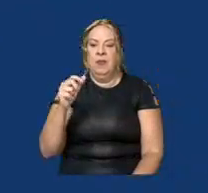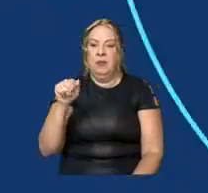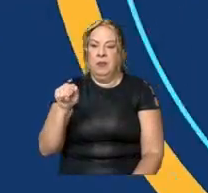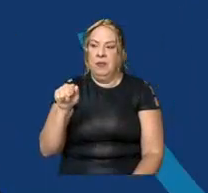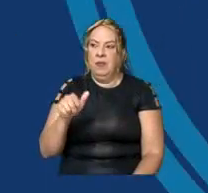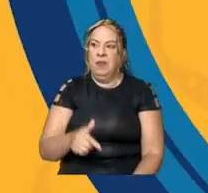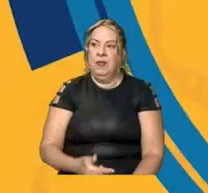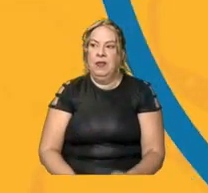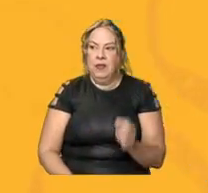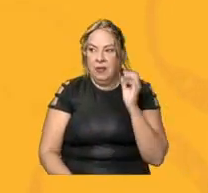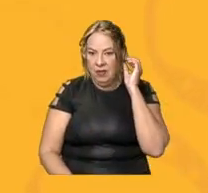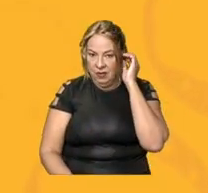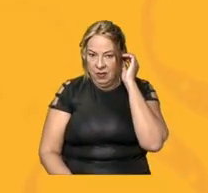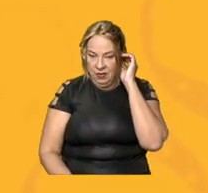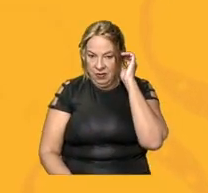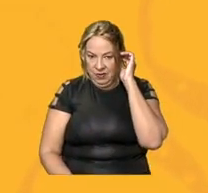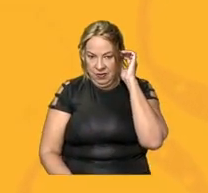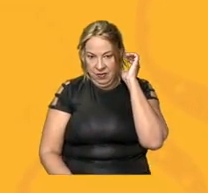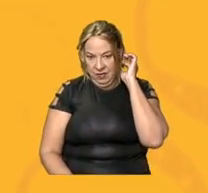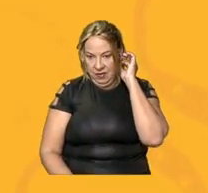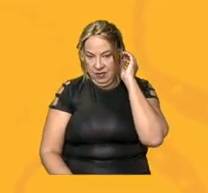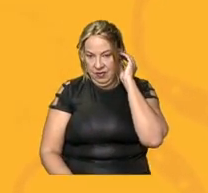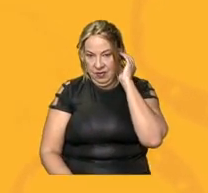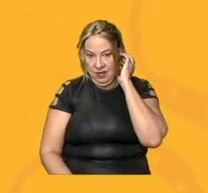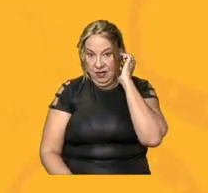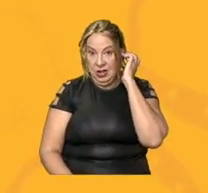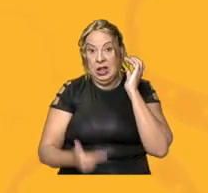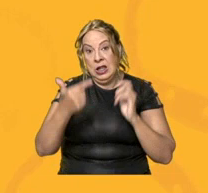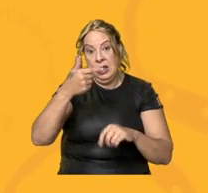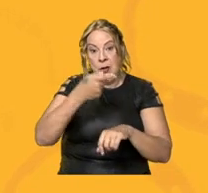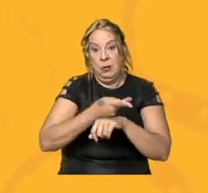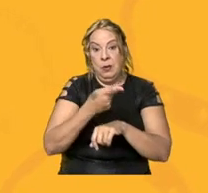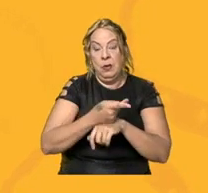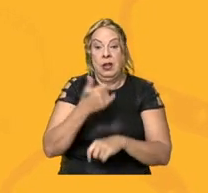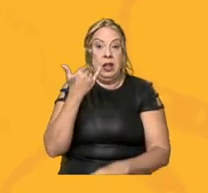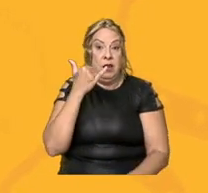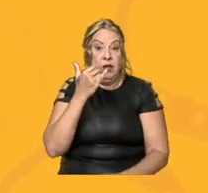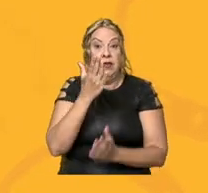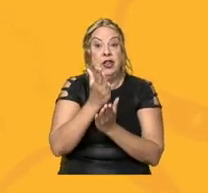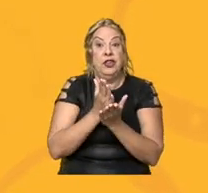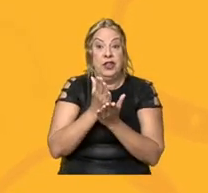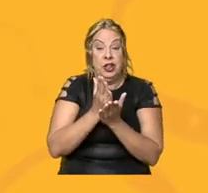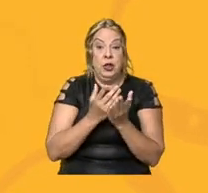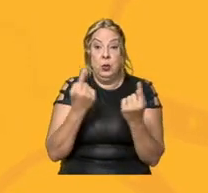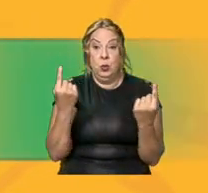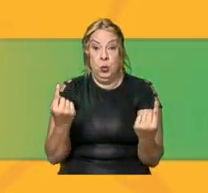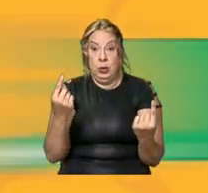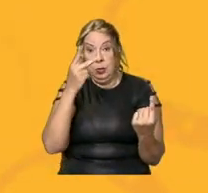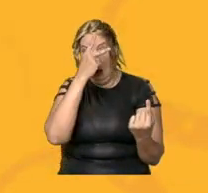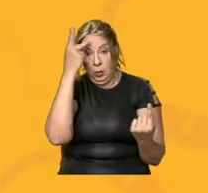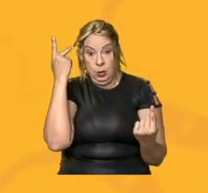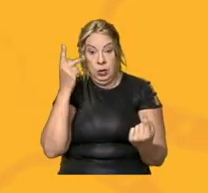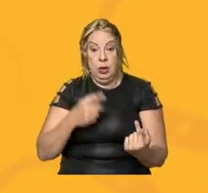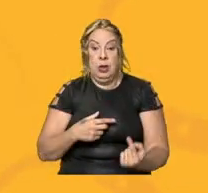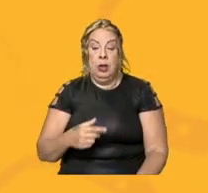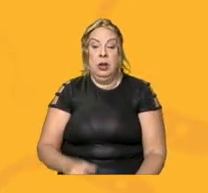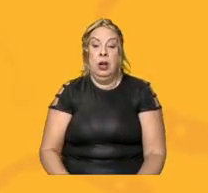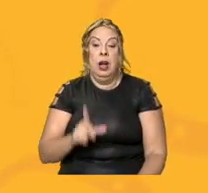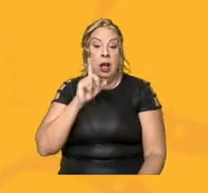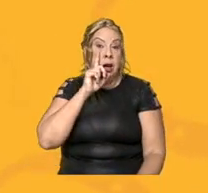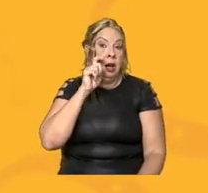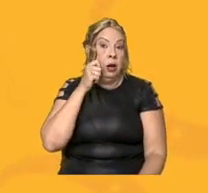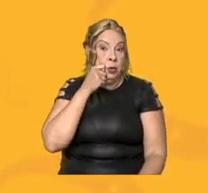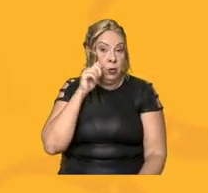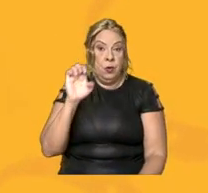8875-6457. Já o segundo prêmio, um iPhone 14 Pro, também foi dividido para dois contemplados, o Everaldo de